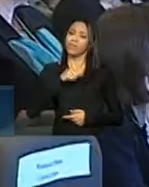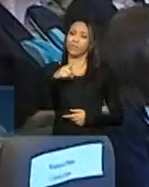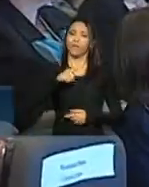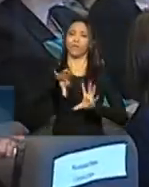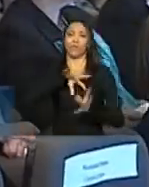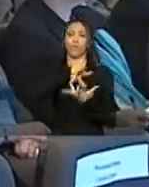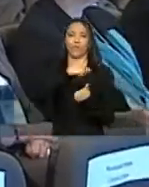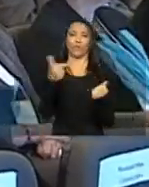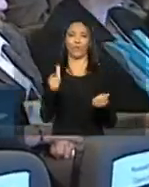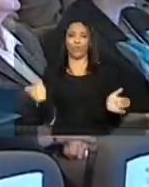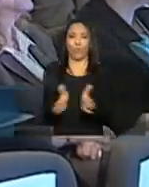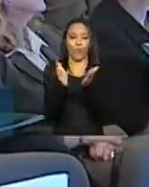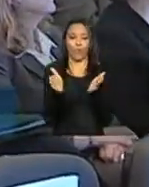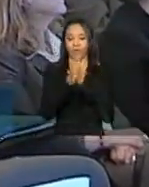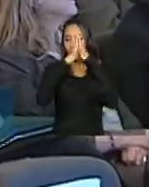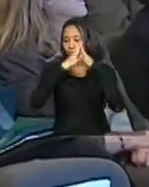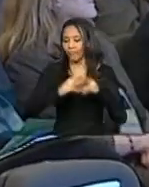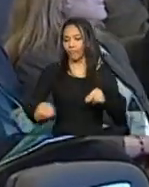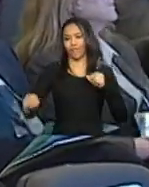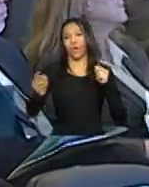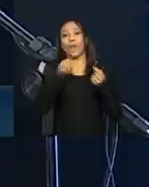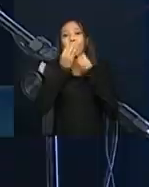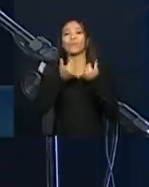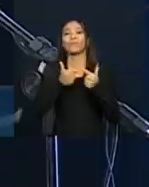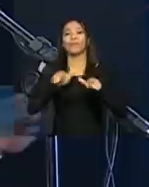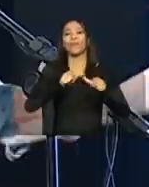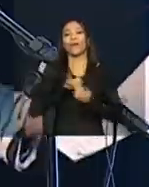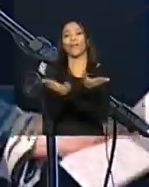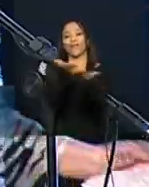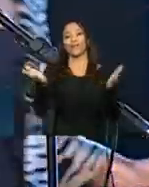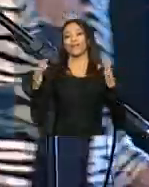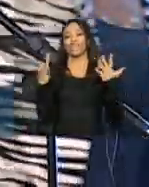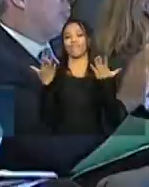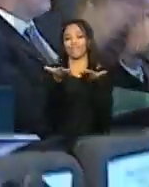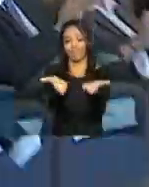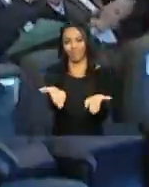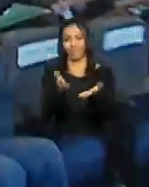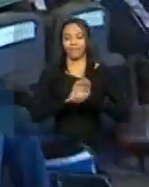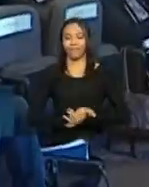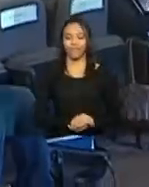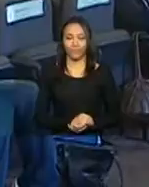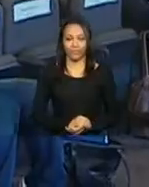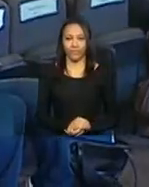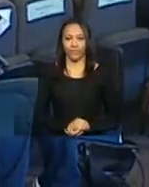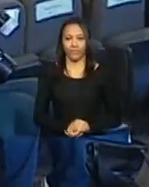pobreza e que um outro mundo é possível. Bom trabalho a todos, parabéns.